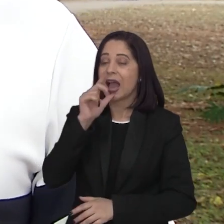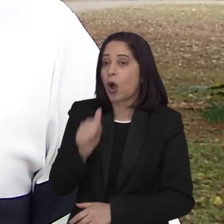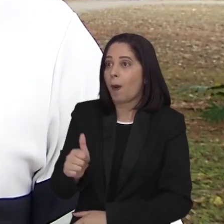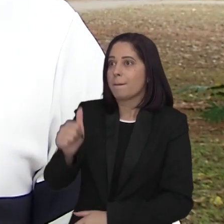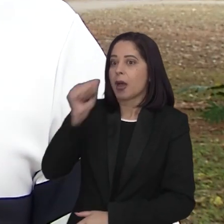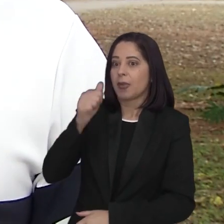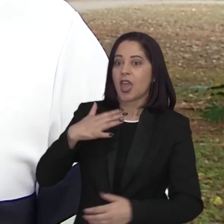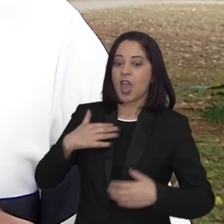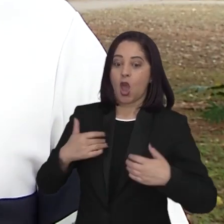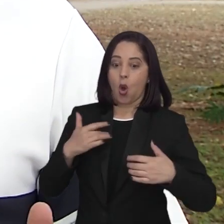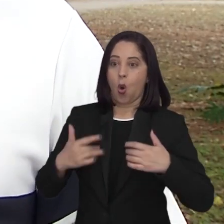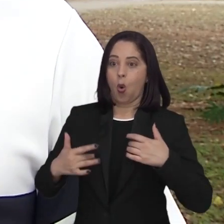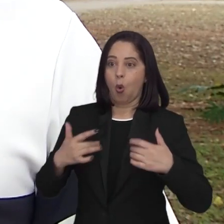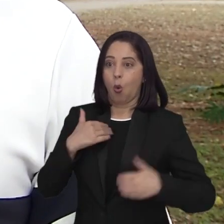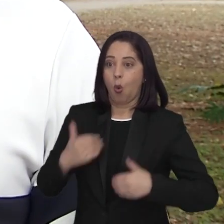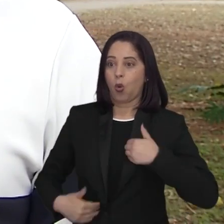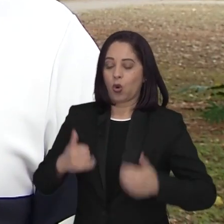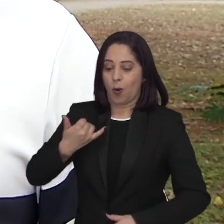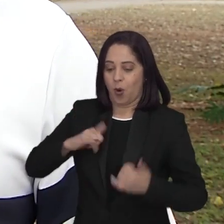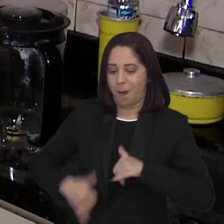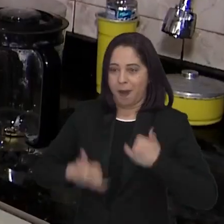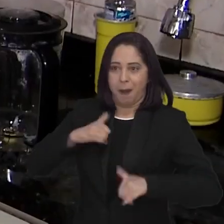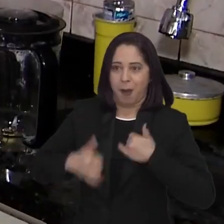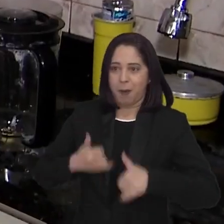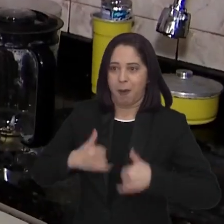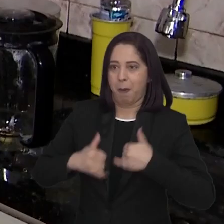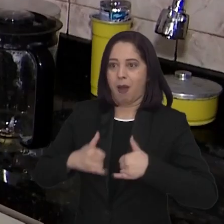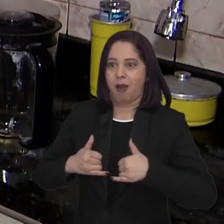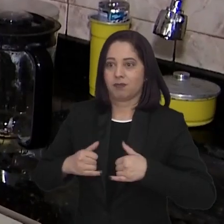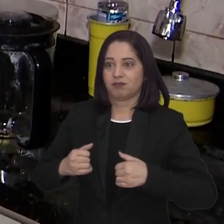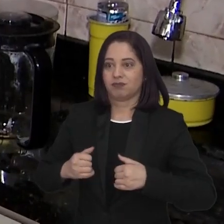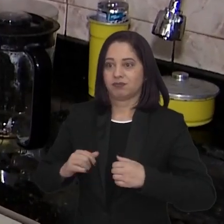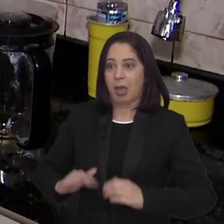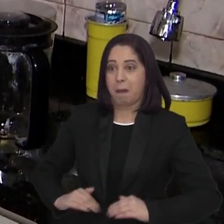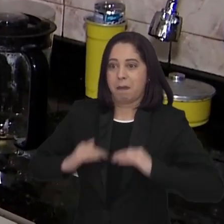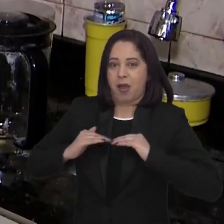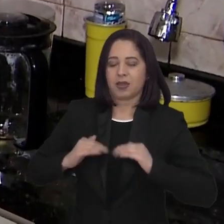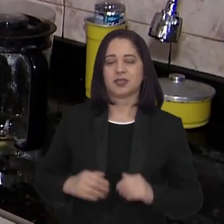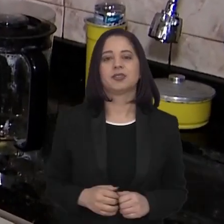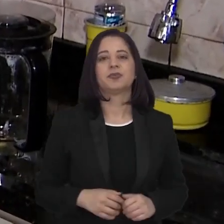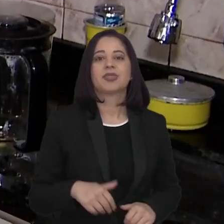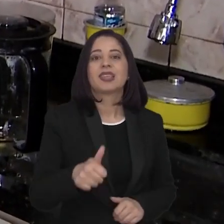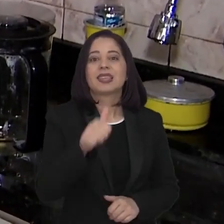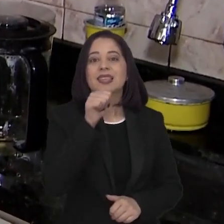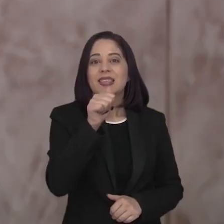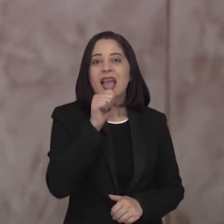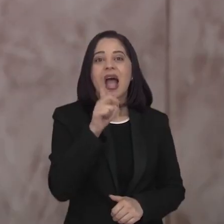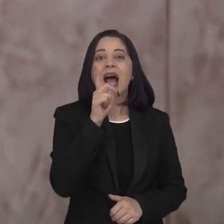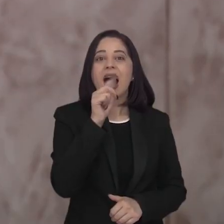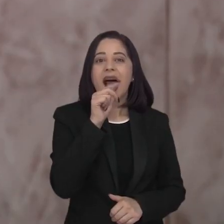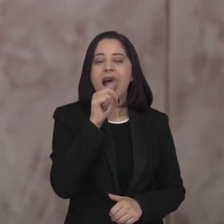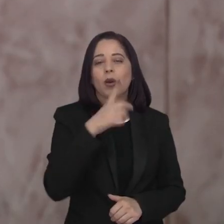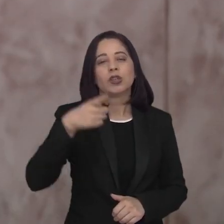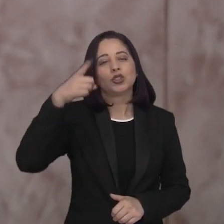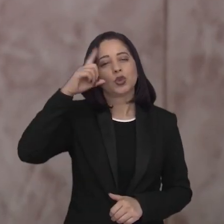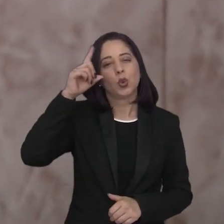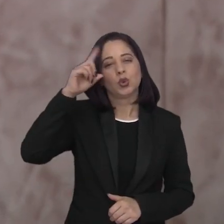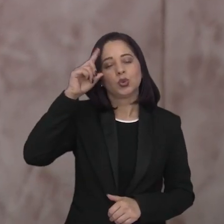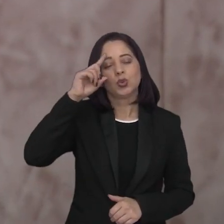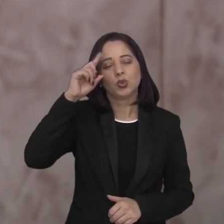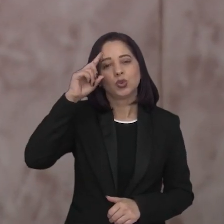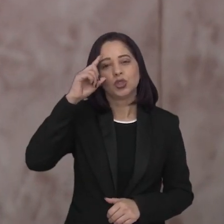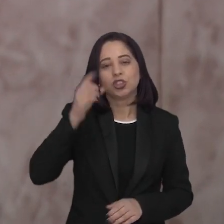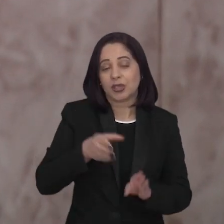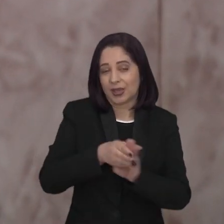mantê-lo ativo e com energia. Para a dona Ana, beber água já se tornou parte da rotina. Um hábito que ela recomenda